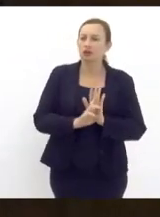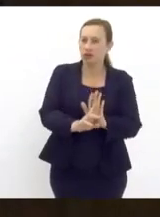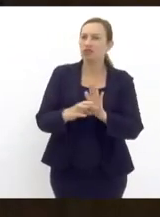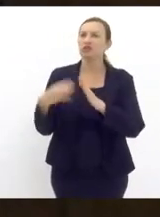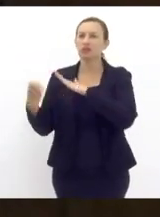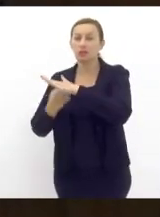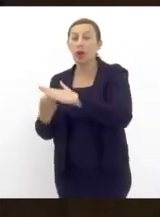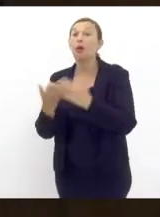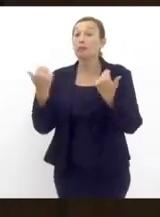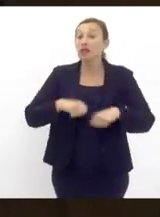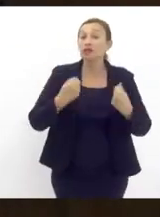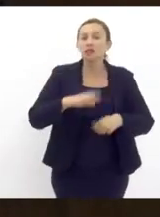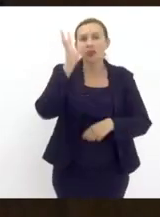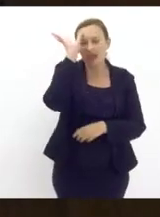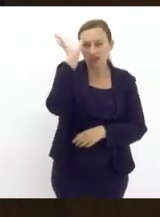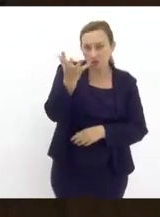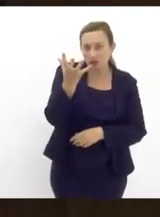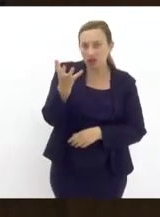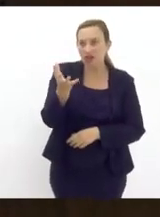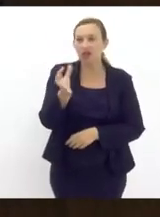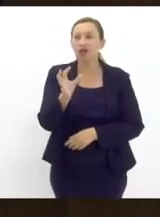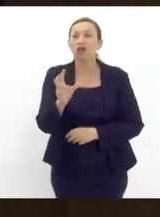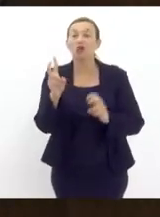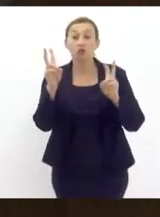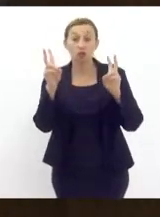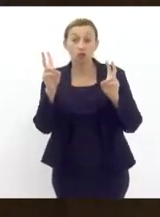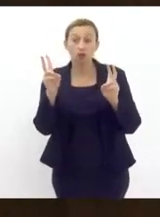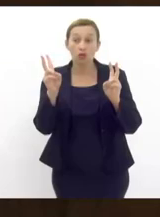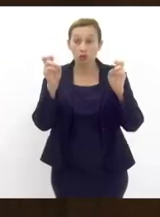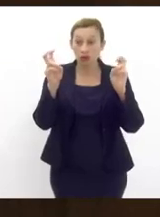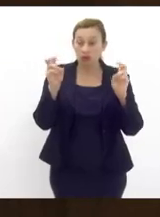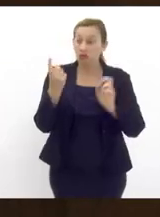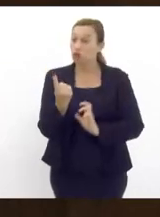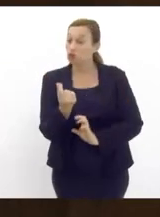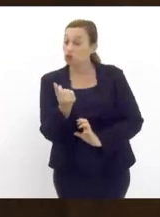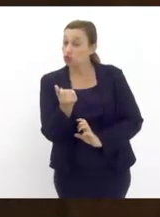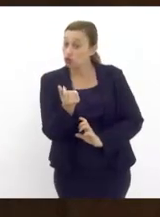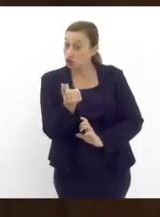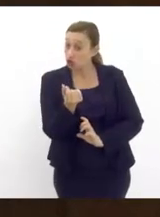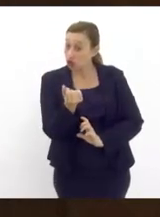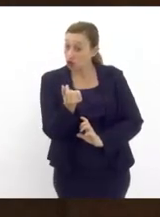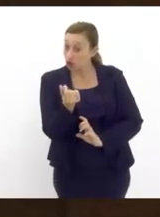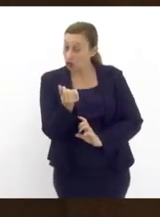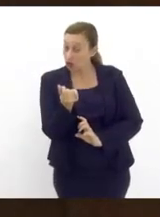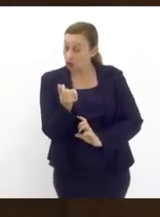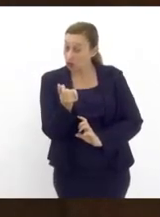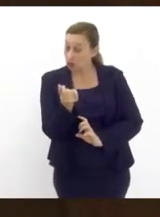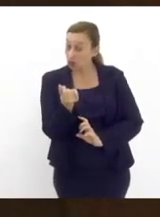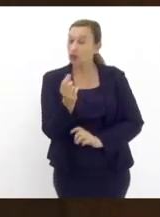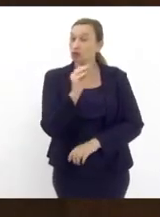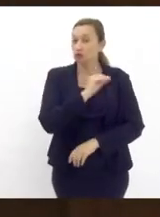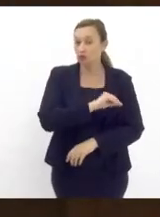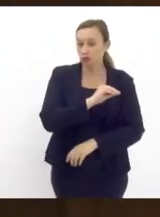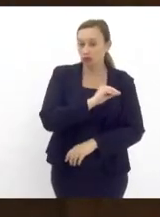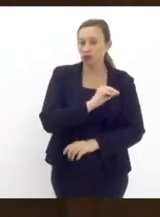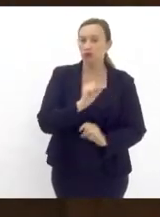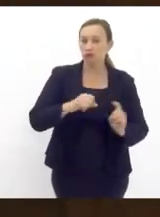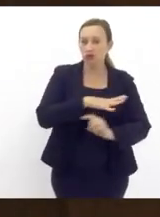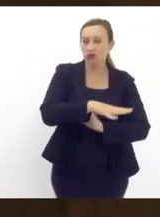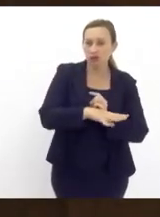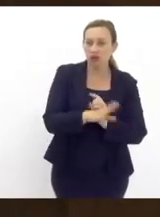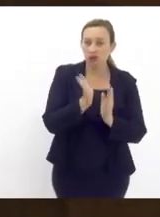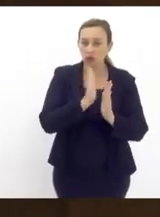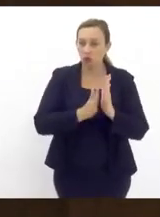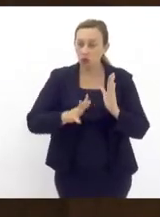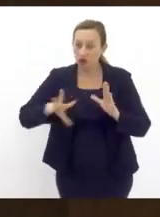nós precisamos resolver Definitivamente a questão da tarifa social 64 que já solicitei já foi incluído na ordem do